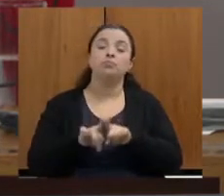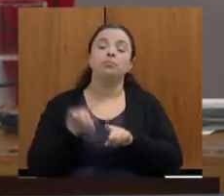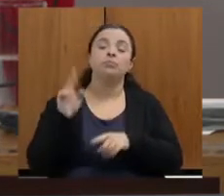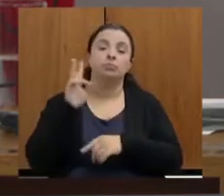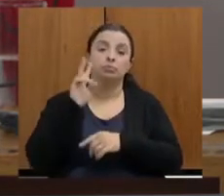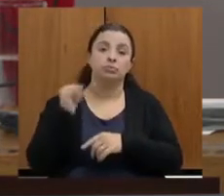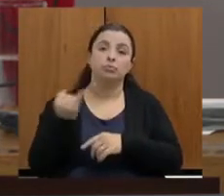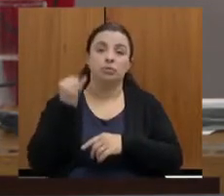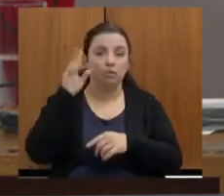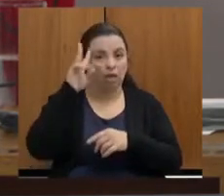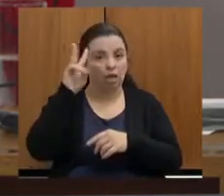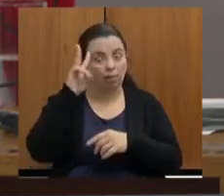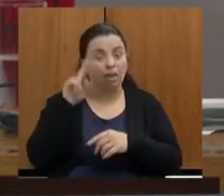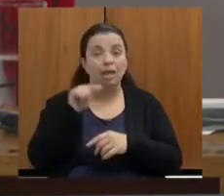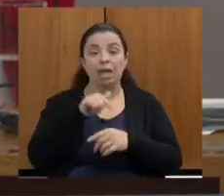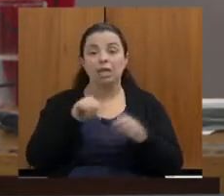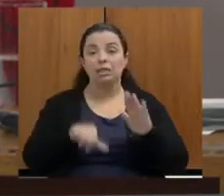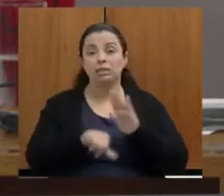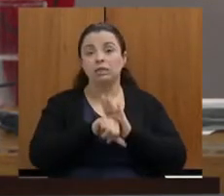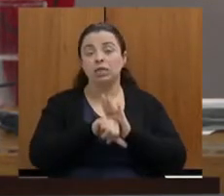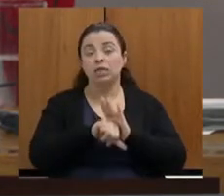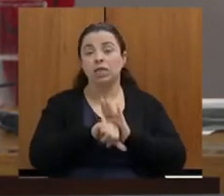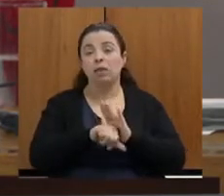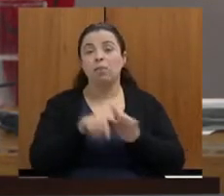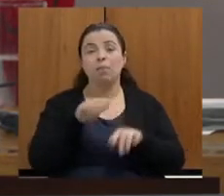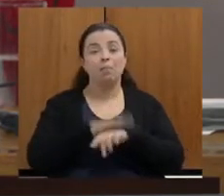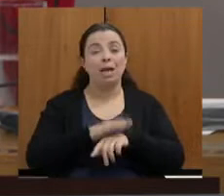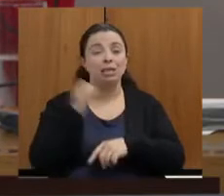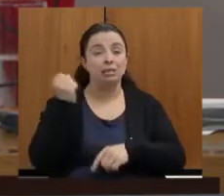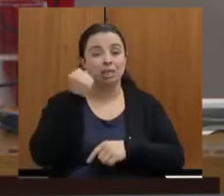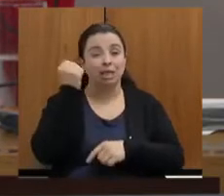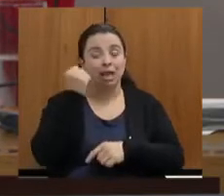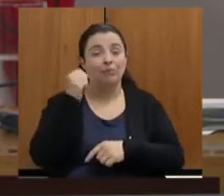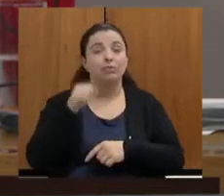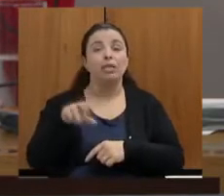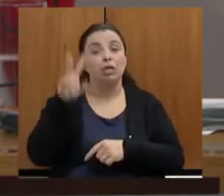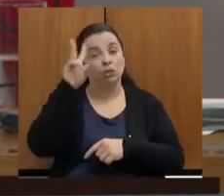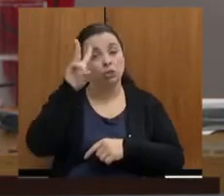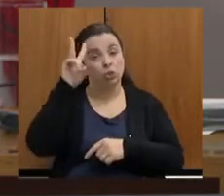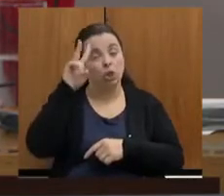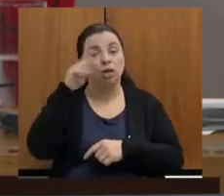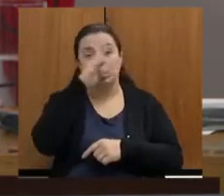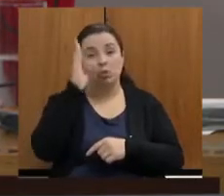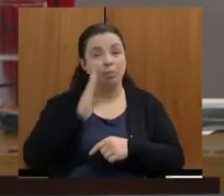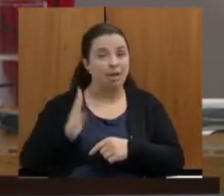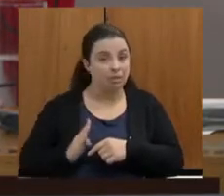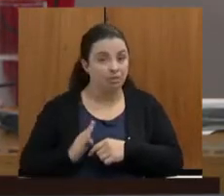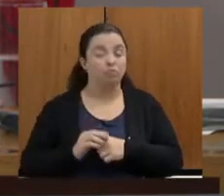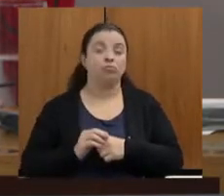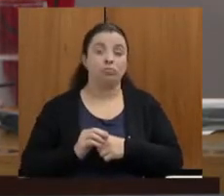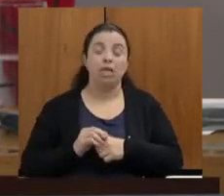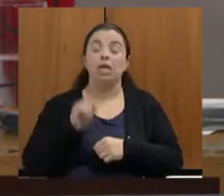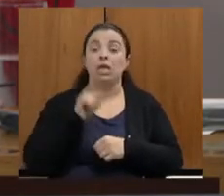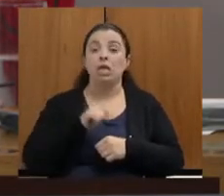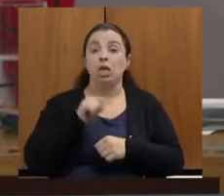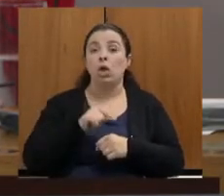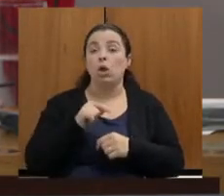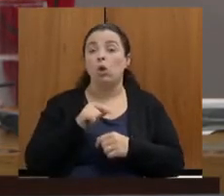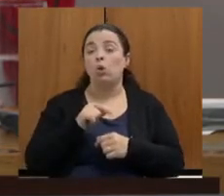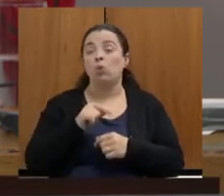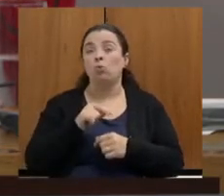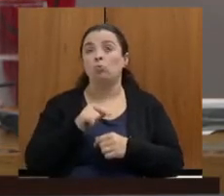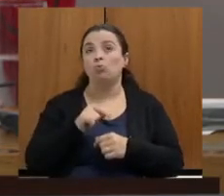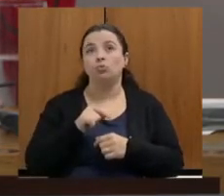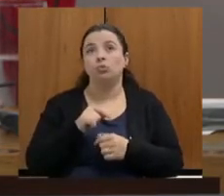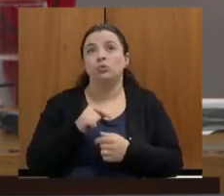este é o maior e ambiental da história do país e um dos maiores crimes ambientais do mundo